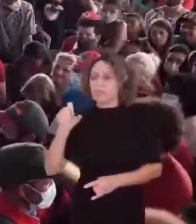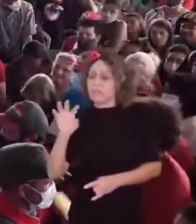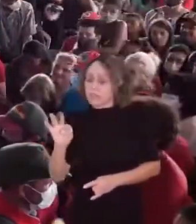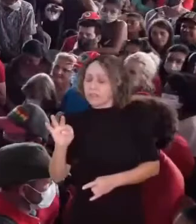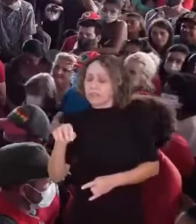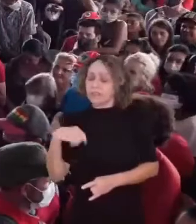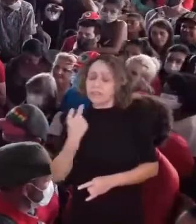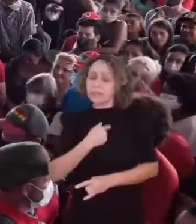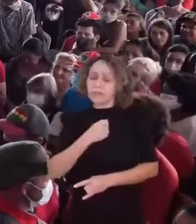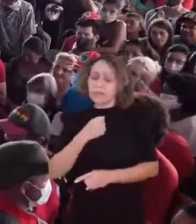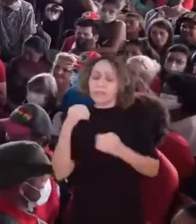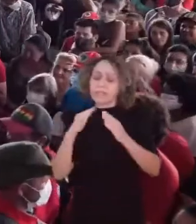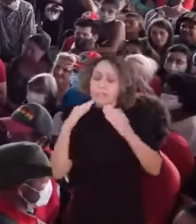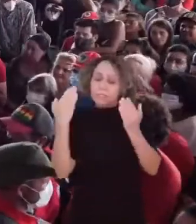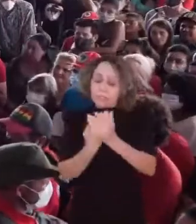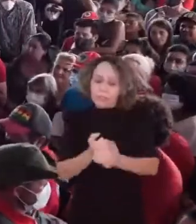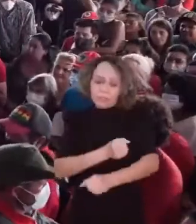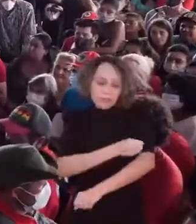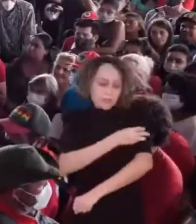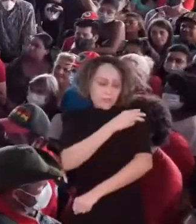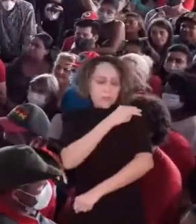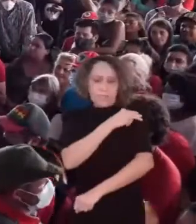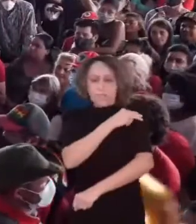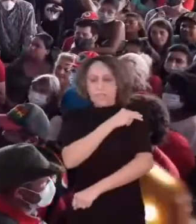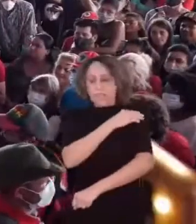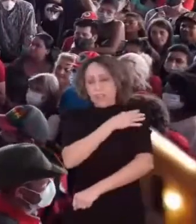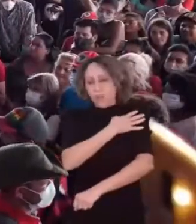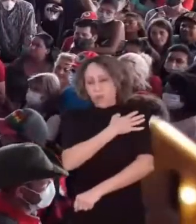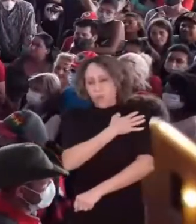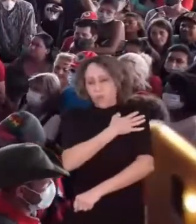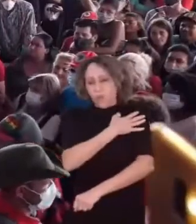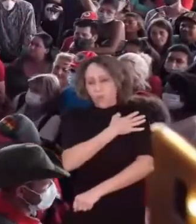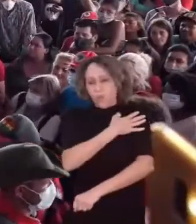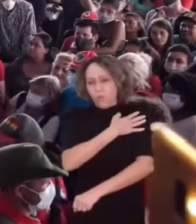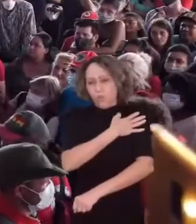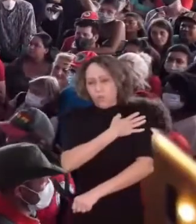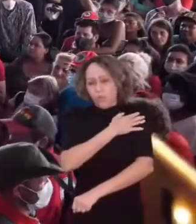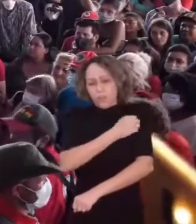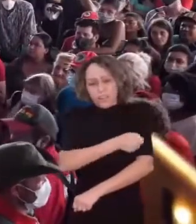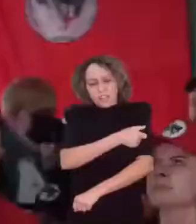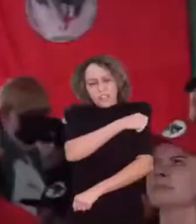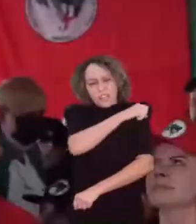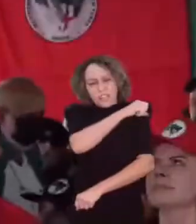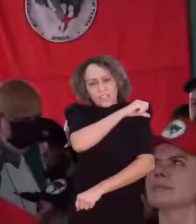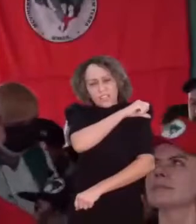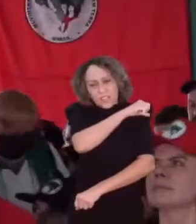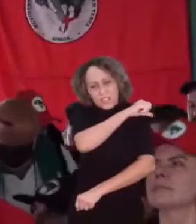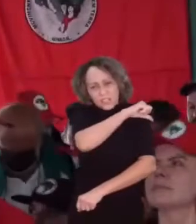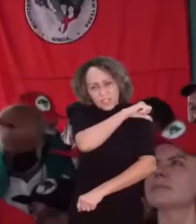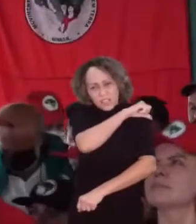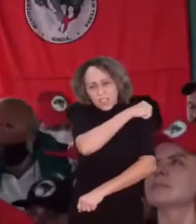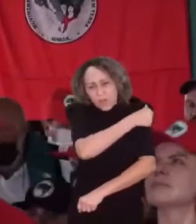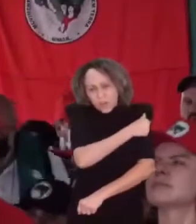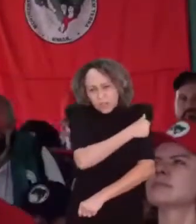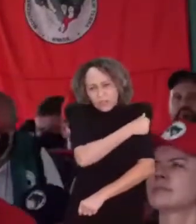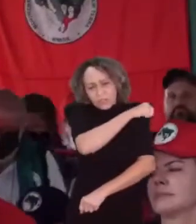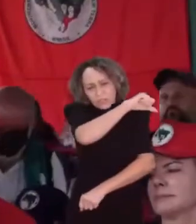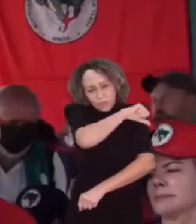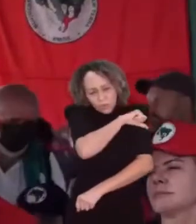ensino médio. E Lula, tem dois estados que têm mais escolas de ensino médio em assentamento. Paraná e